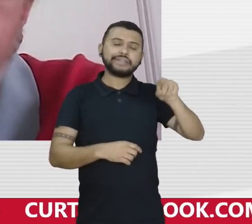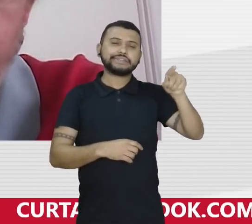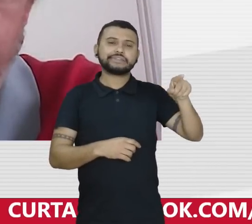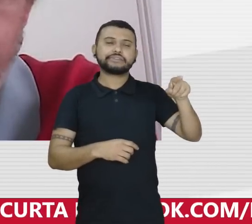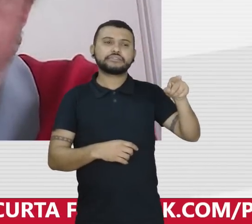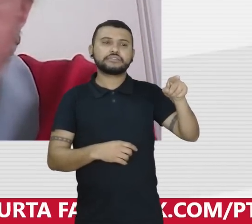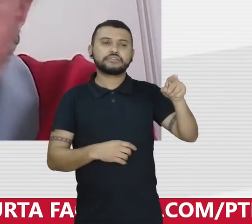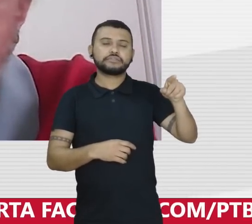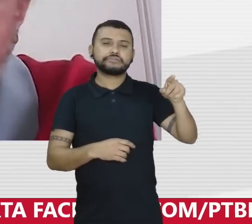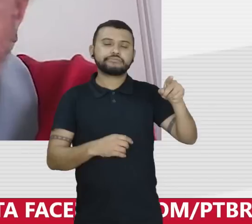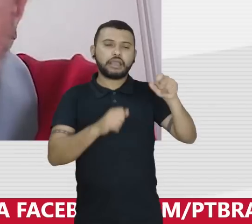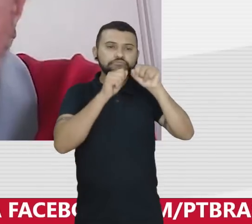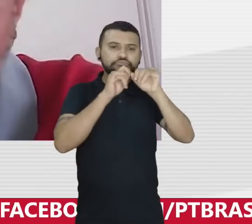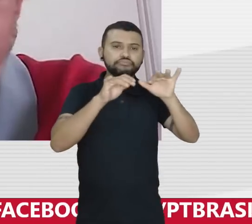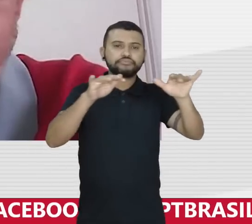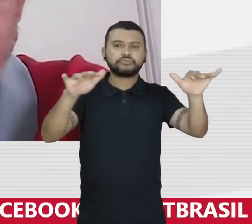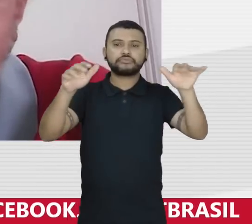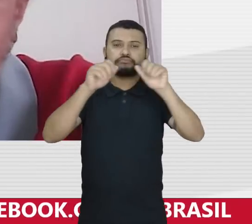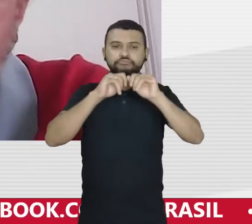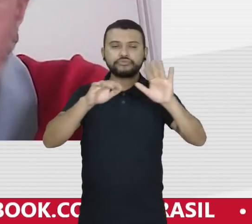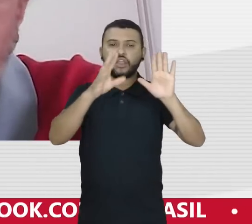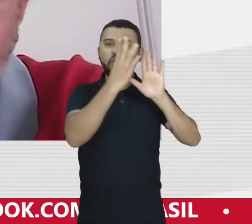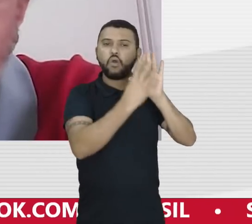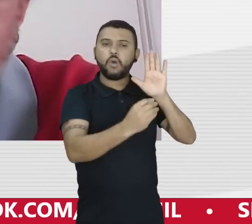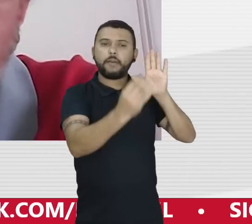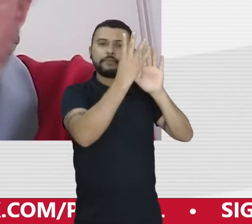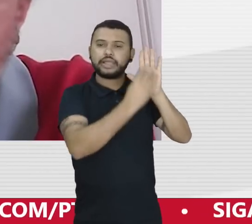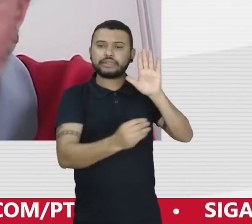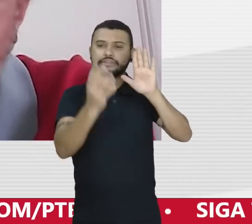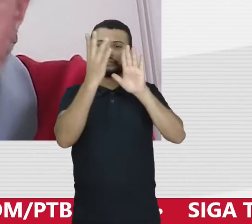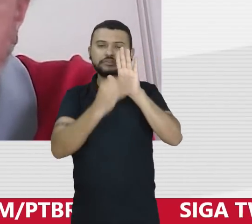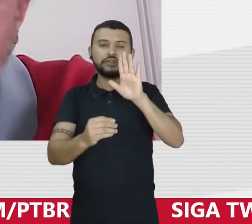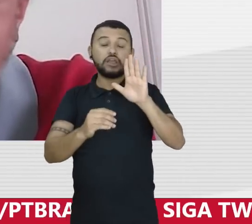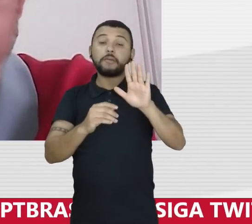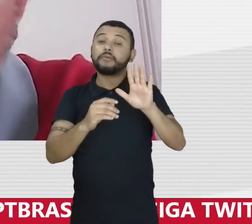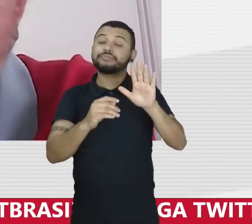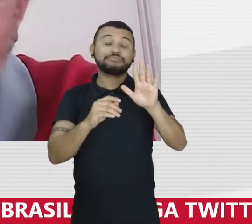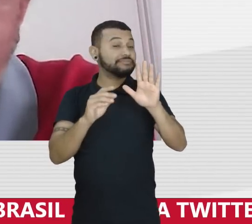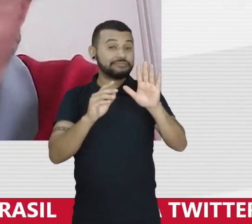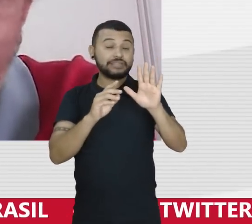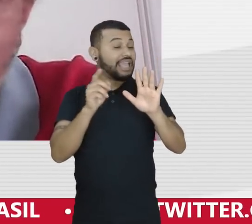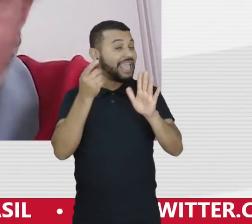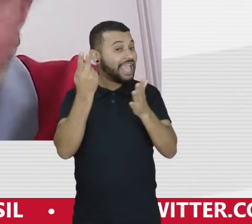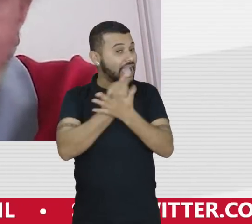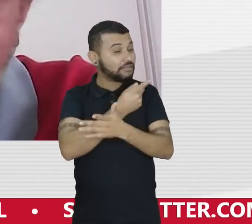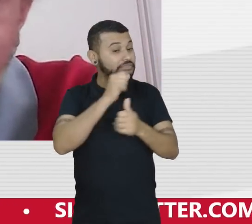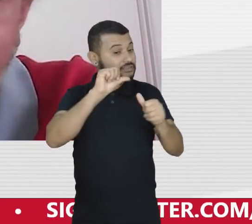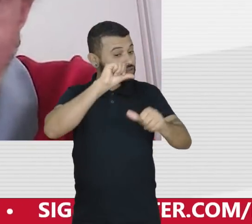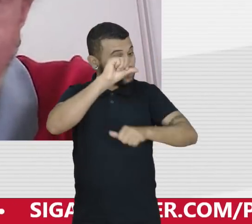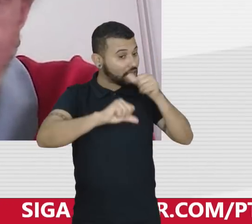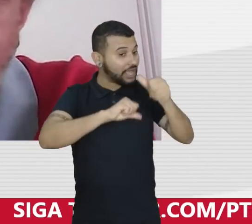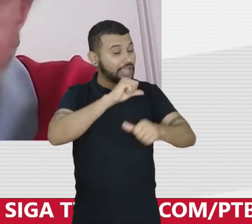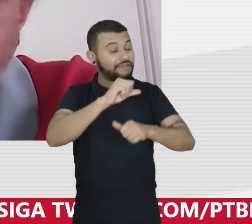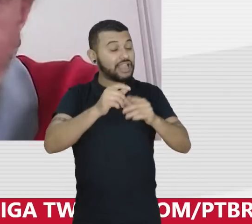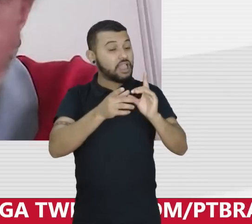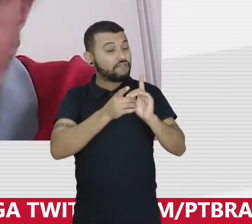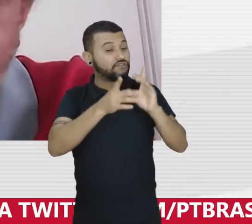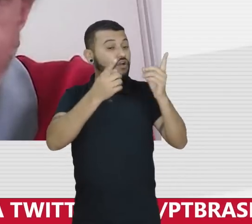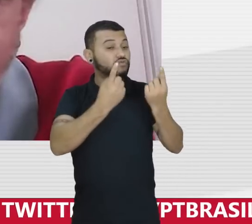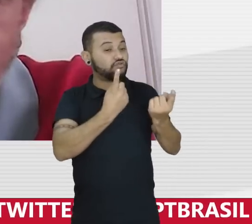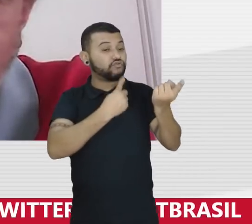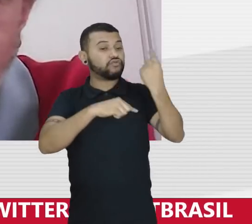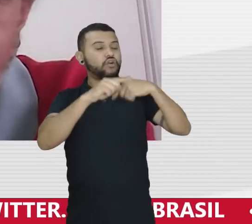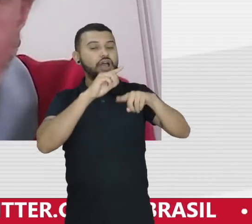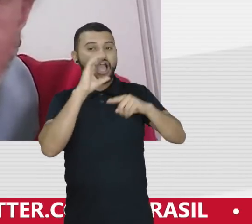acabam reproduzindo modelos que, se não forem reformados, se voltarão contra a democracia a médio